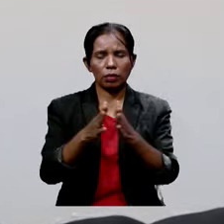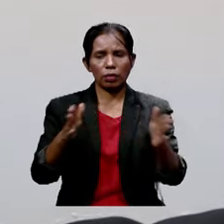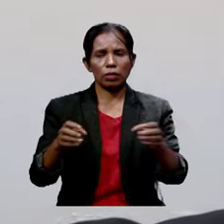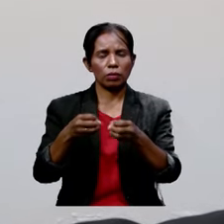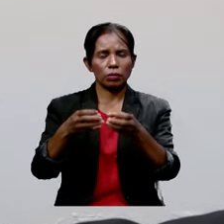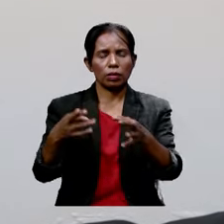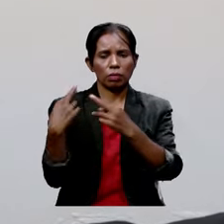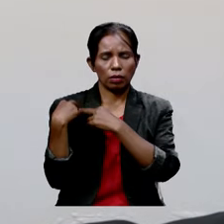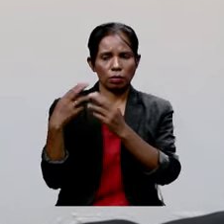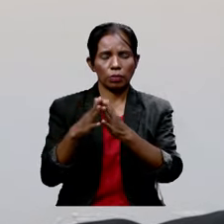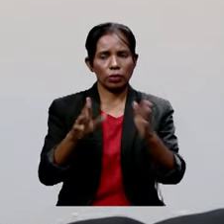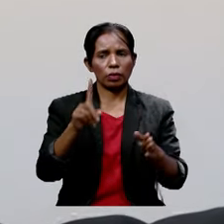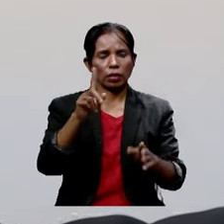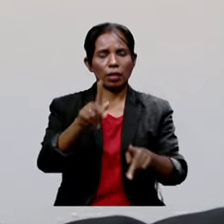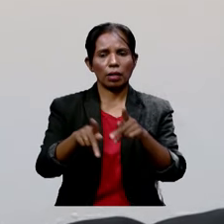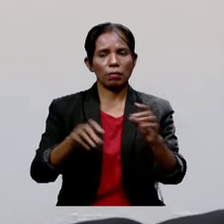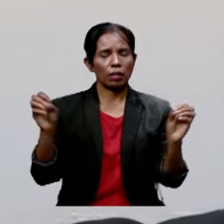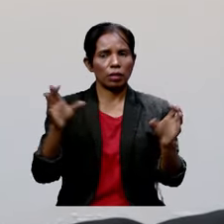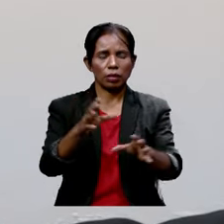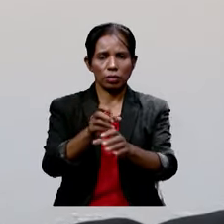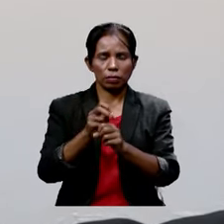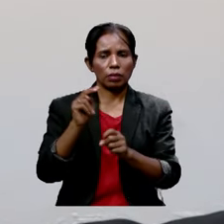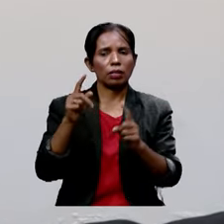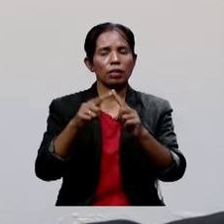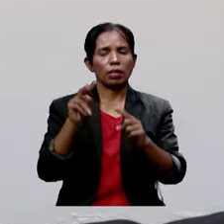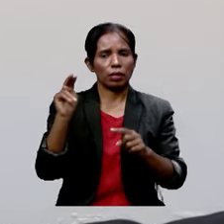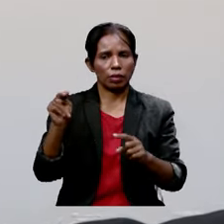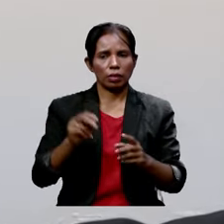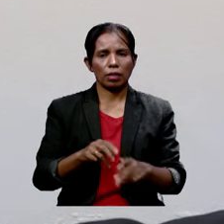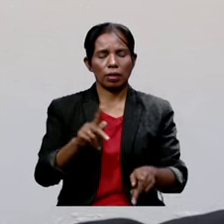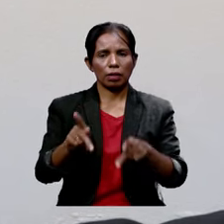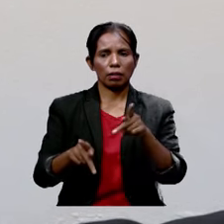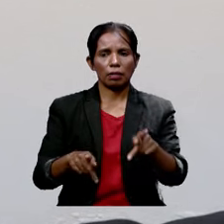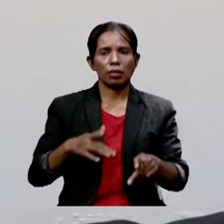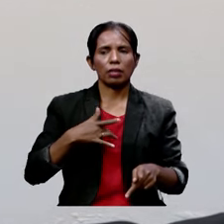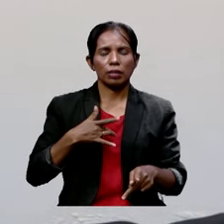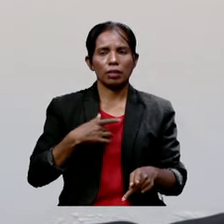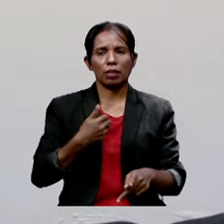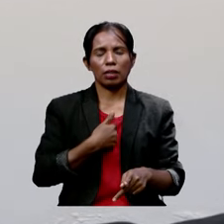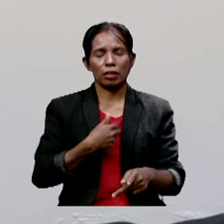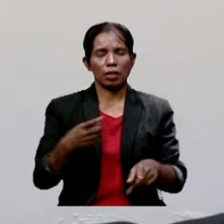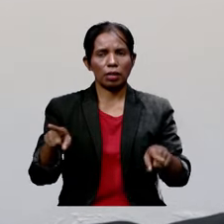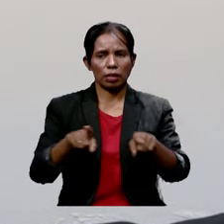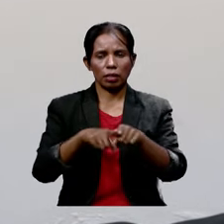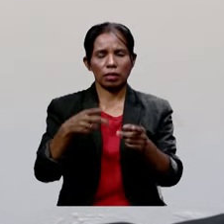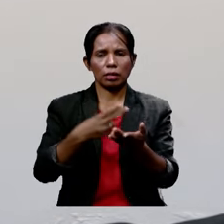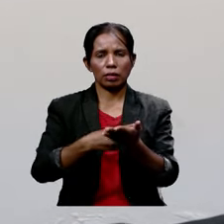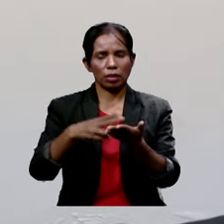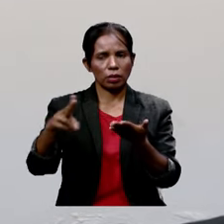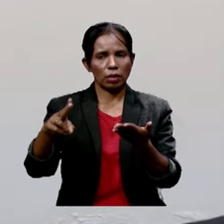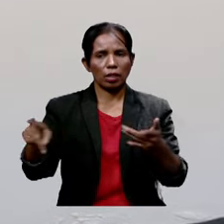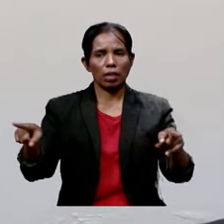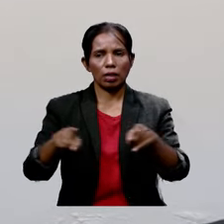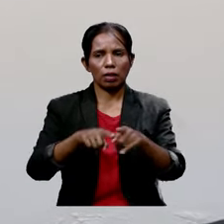ida ne banian i depois komunidade la simultanian komunidade sira sintiana anesan santu sai